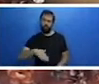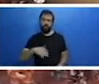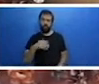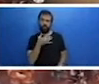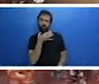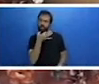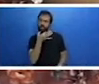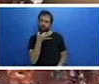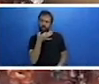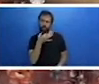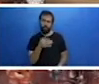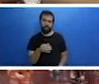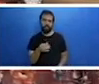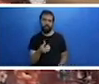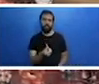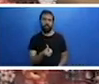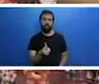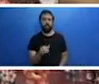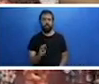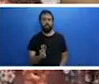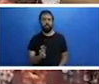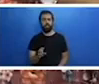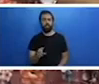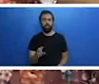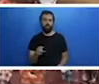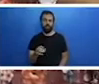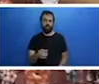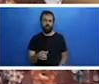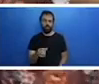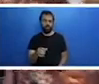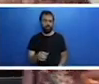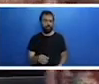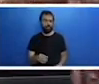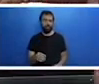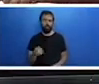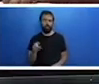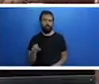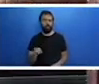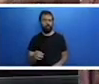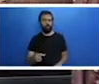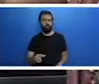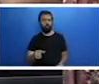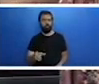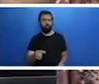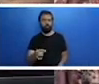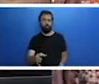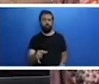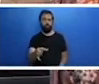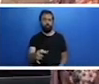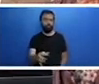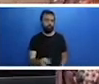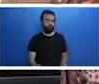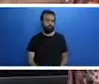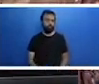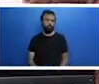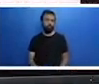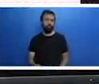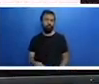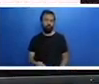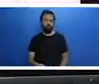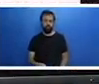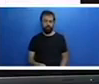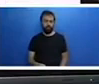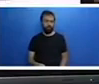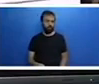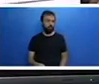o tabuleiro 64 casas, só anda para frente. Movimentação das damas, uma vez.